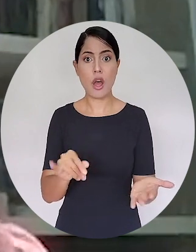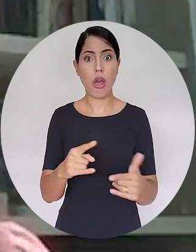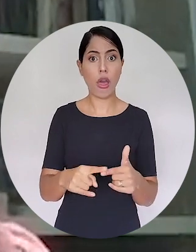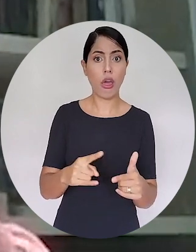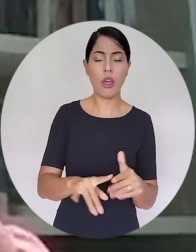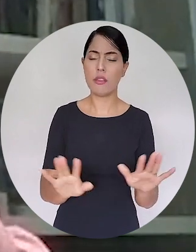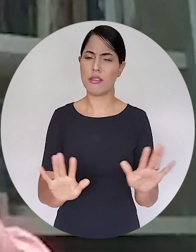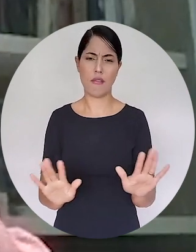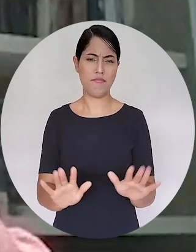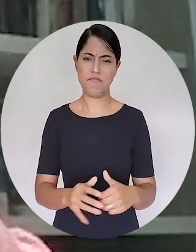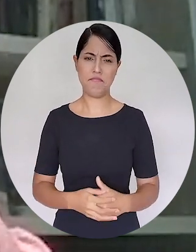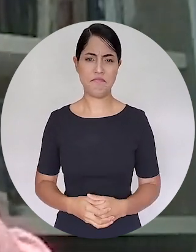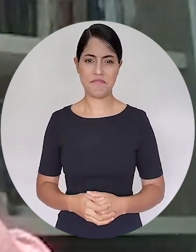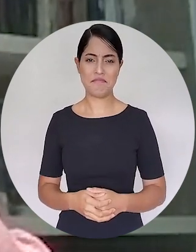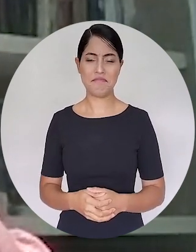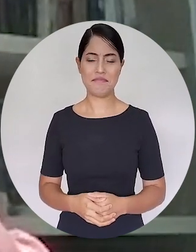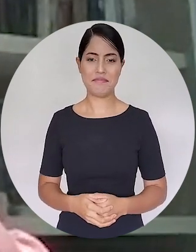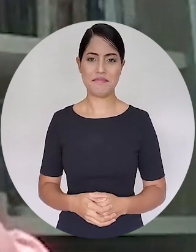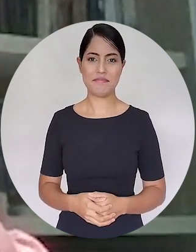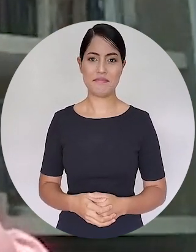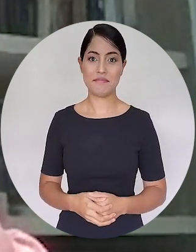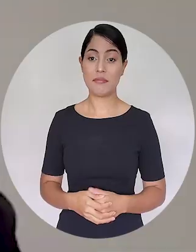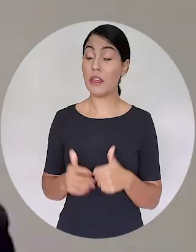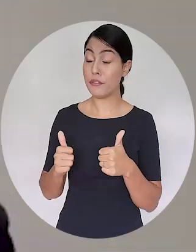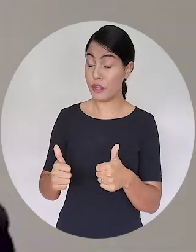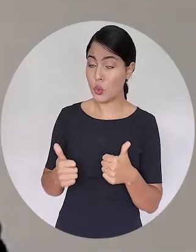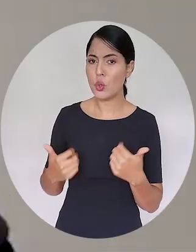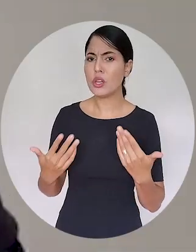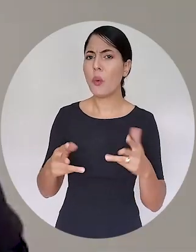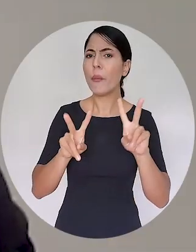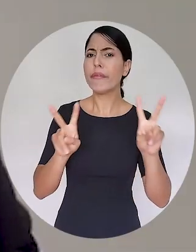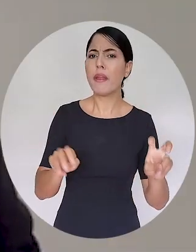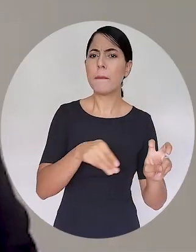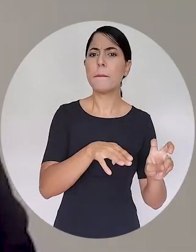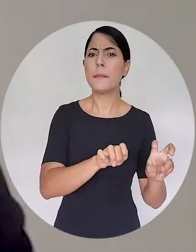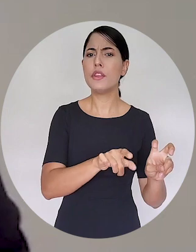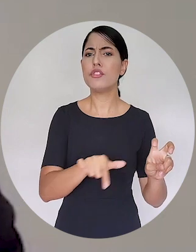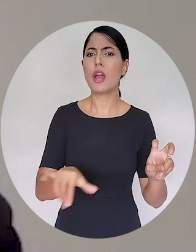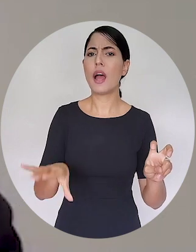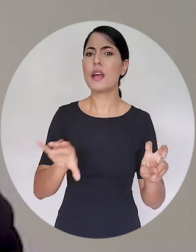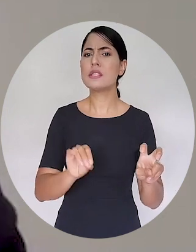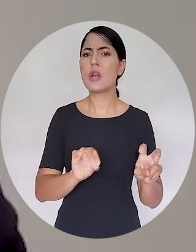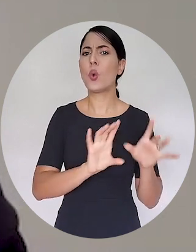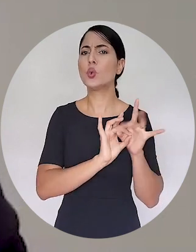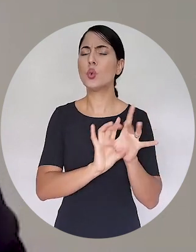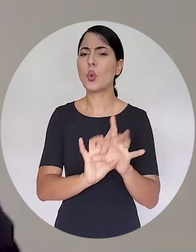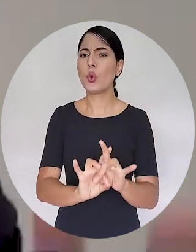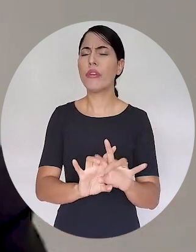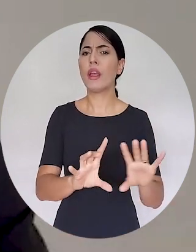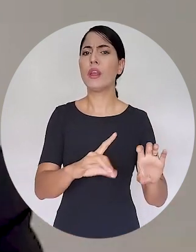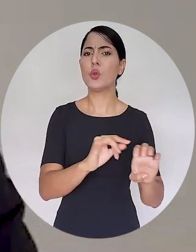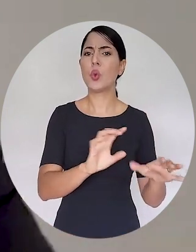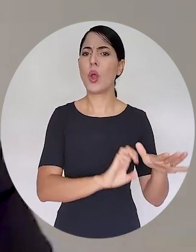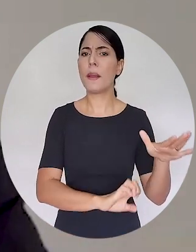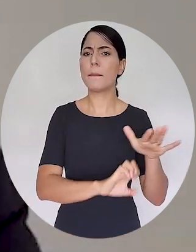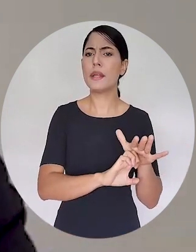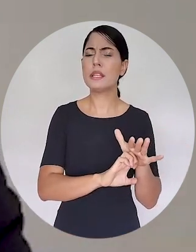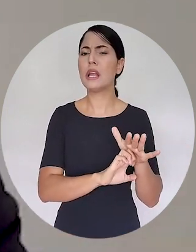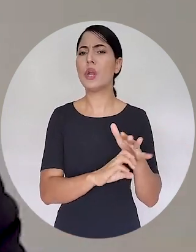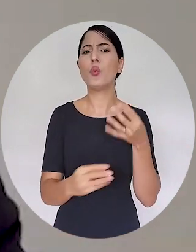gente utiliza outras formas de resolver os conflitos. Perfeito. Do que se trata a mediação em contextos